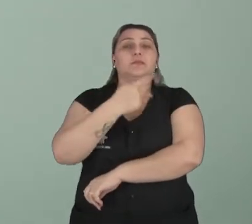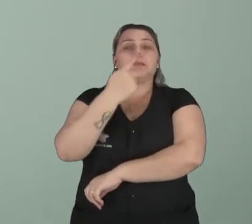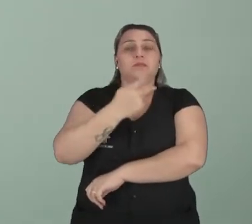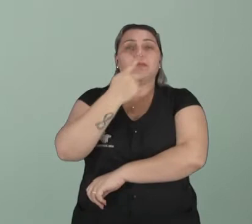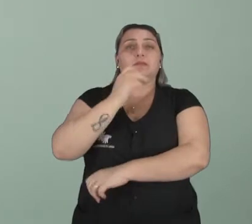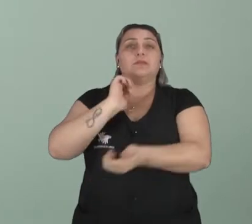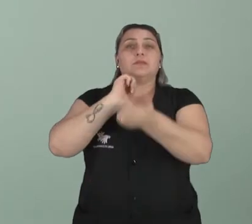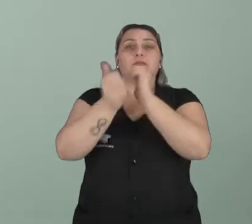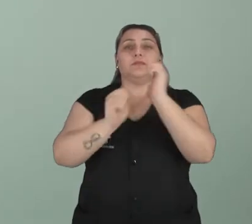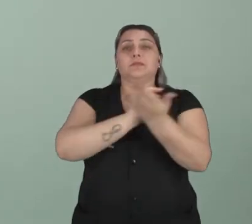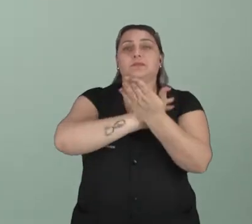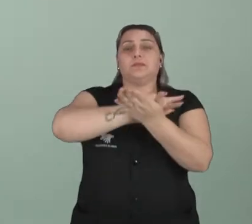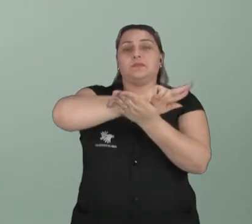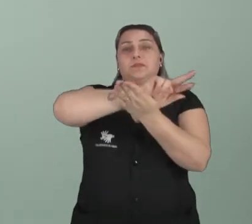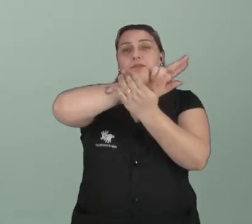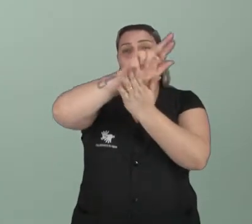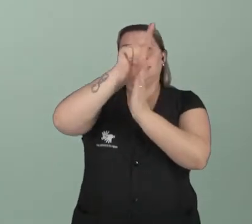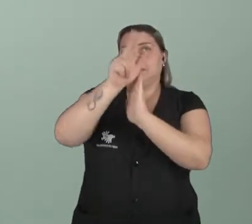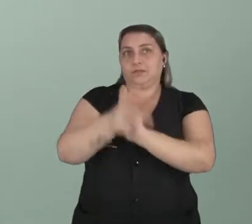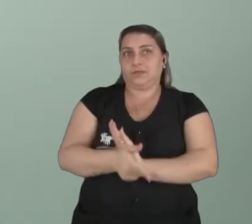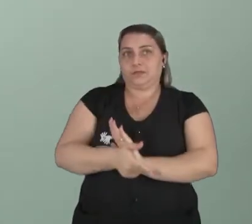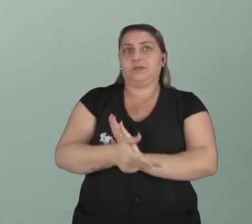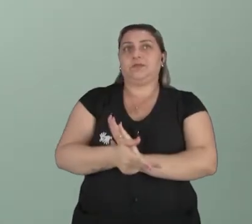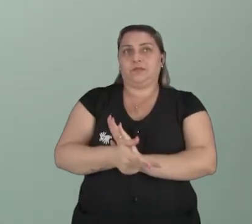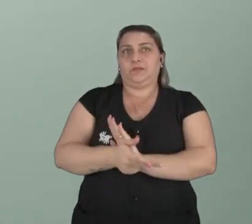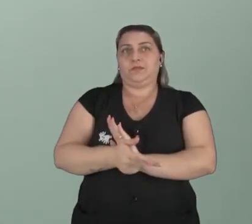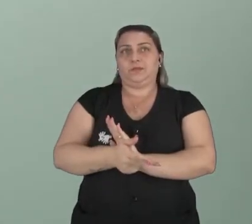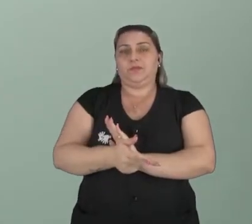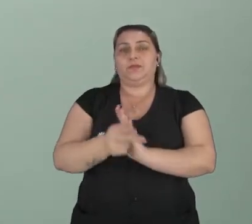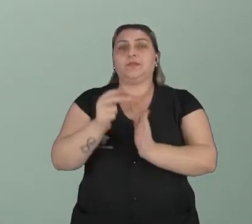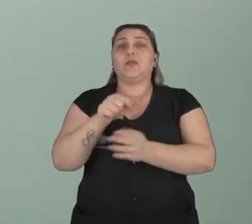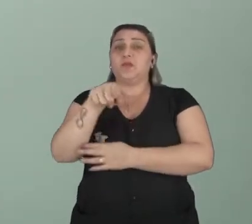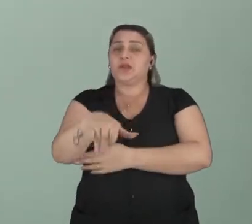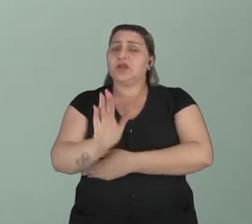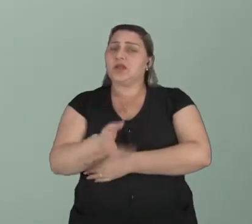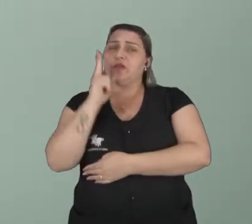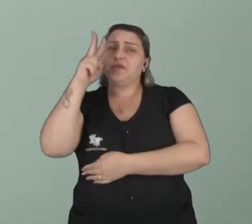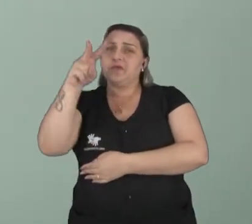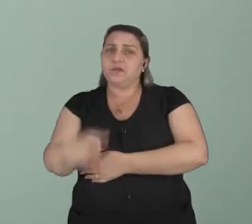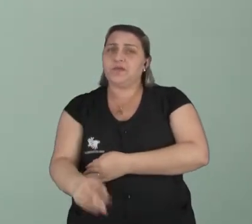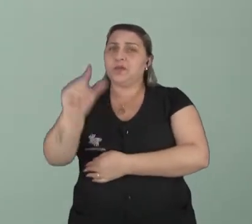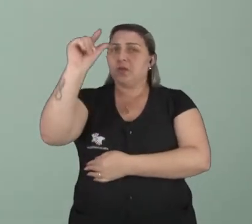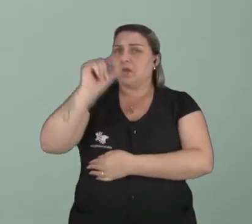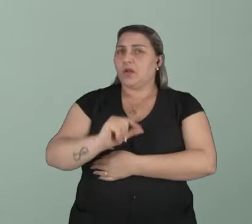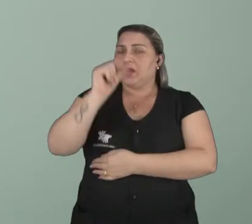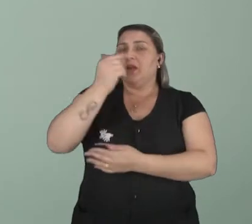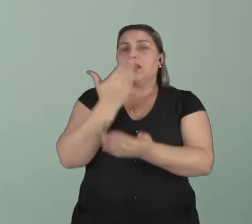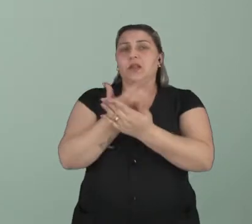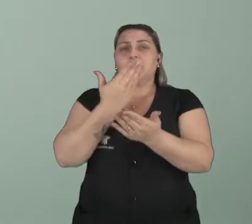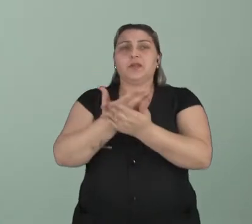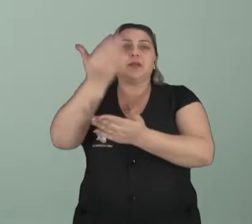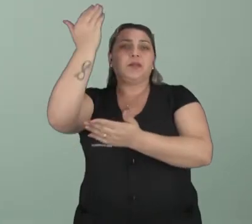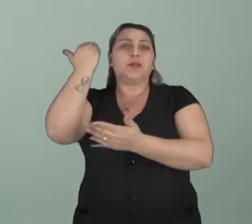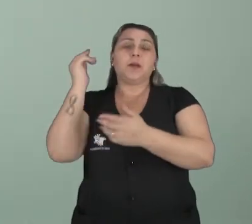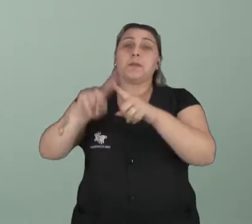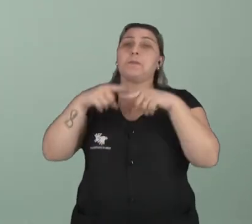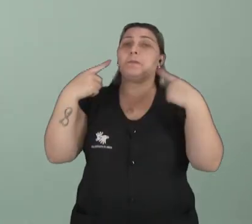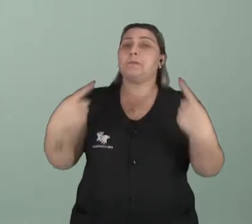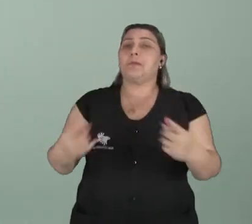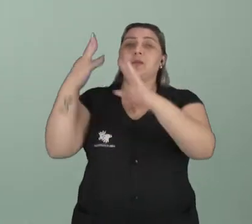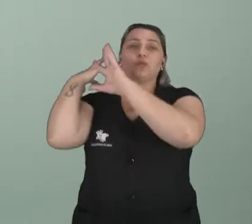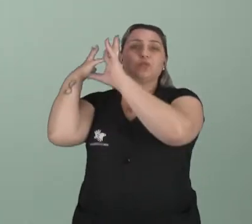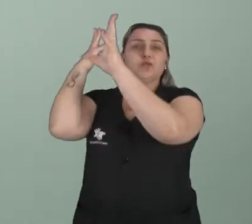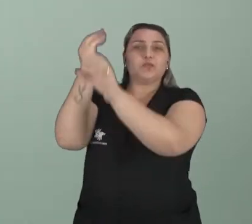sobre esportes de marca, né? O atletismo. Eu sei que vocês já viram um pouquinho sobre isso no ano anterior, mas vamos